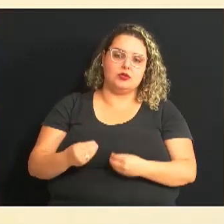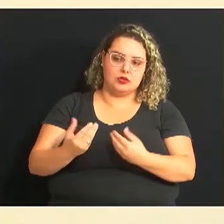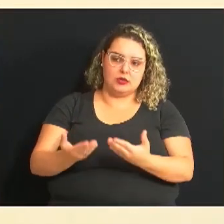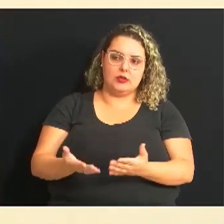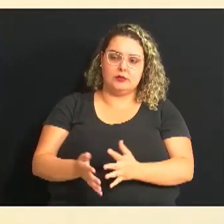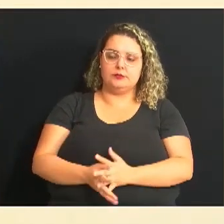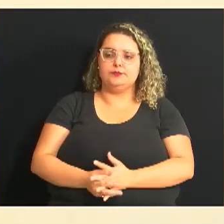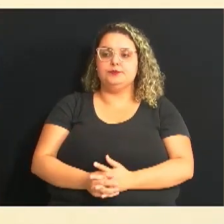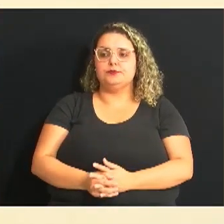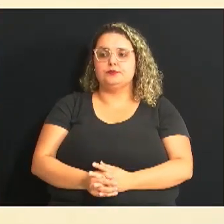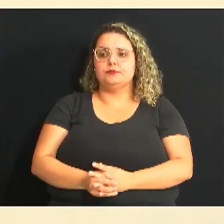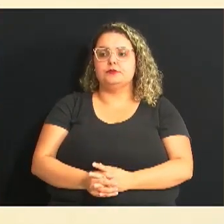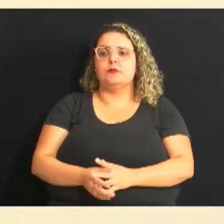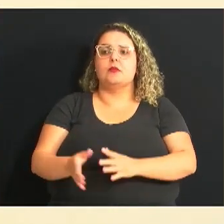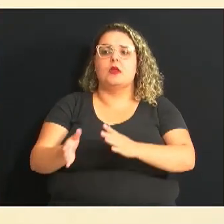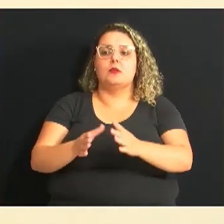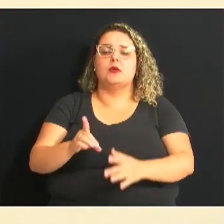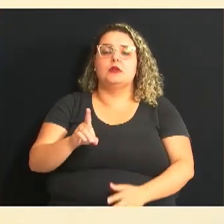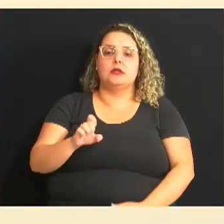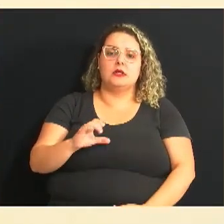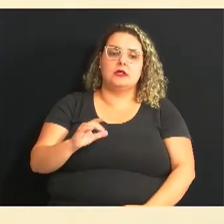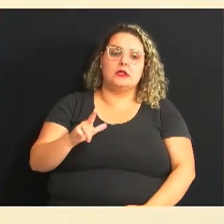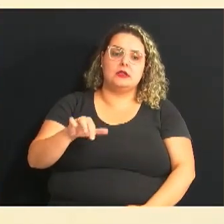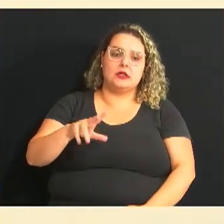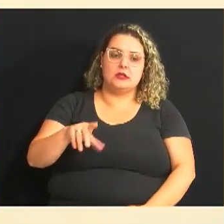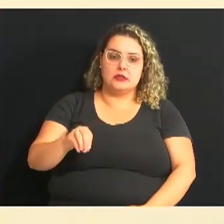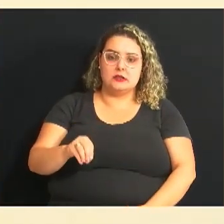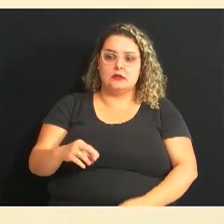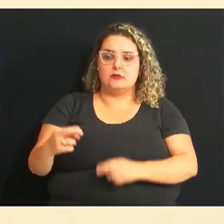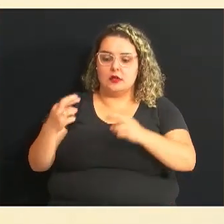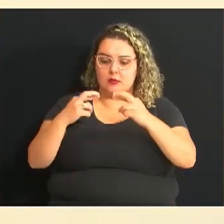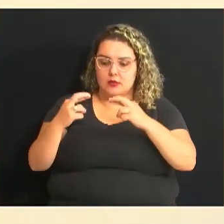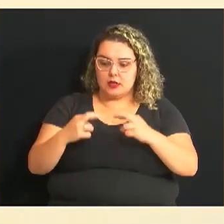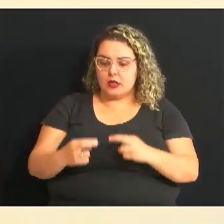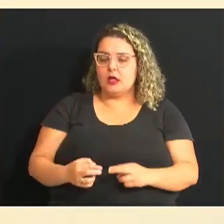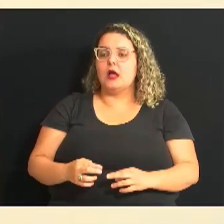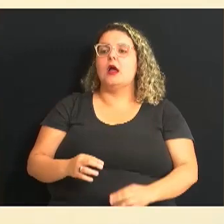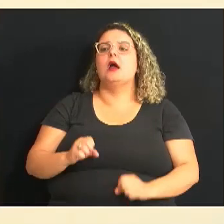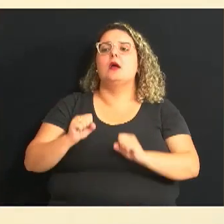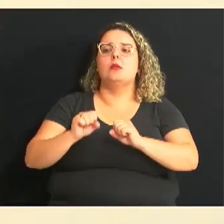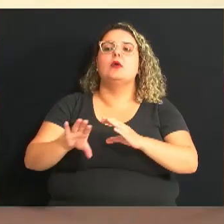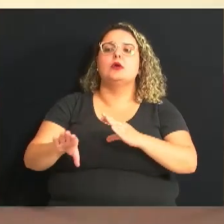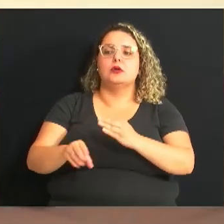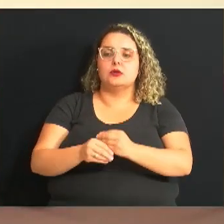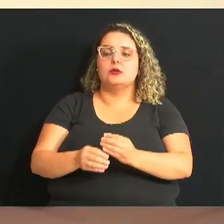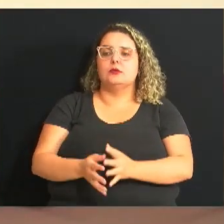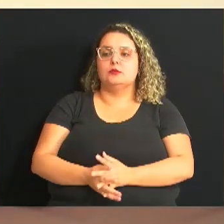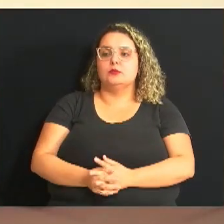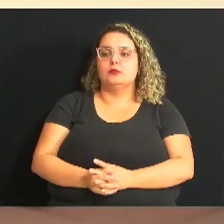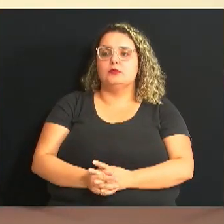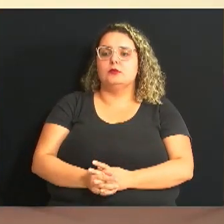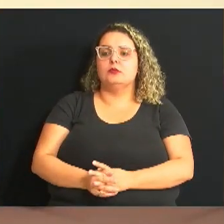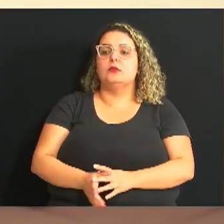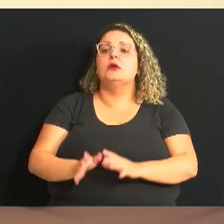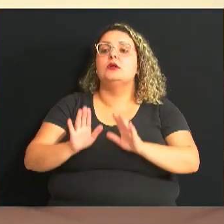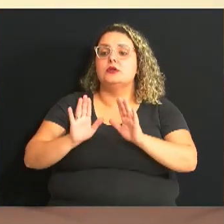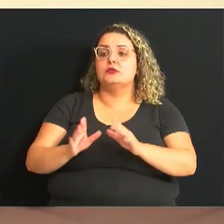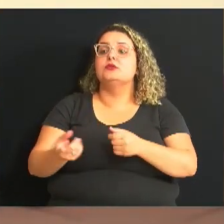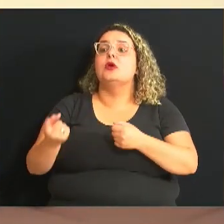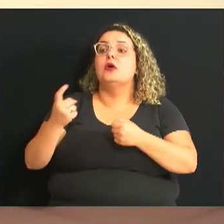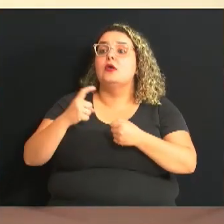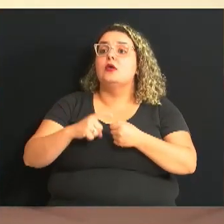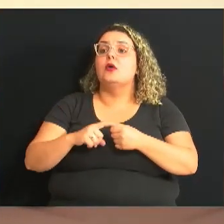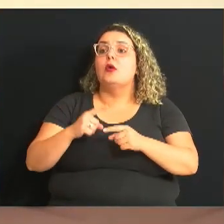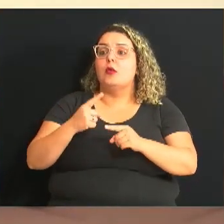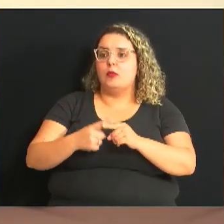Então, no momento da declaração, é feita toda a apuração e aí você pode complementar. Daqui a pouco, então, eu volto com você,